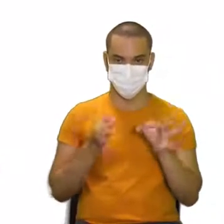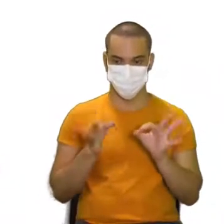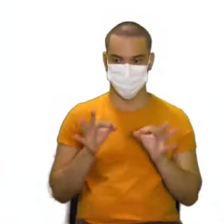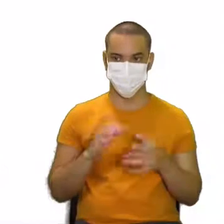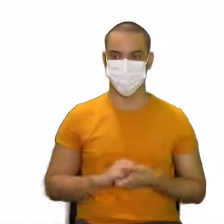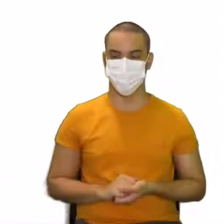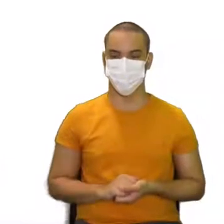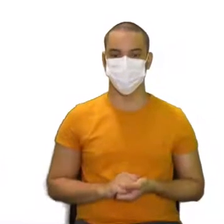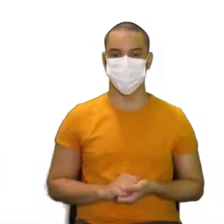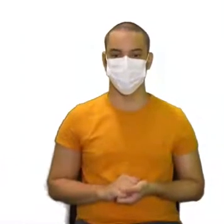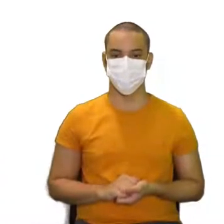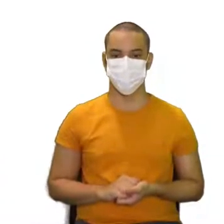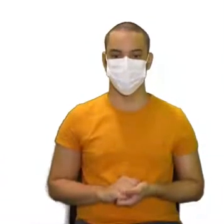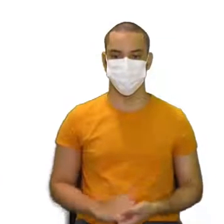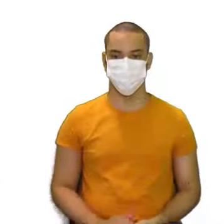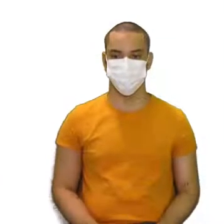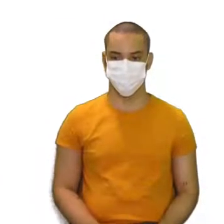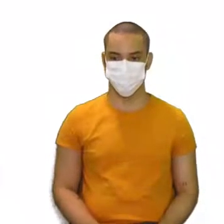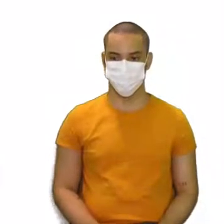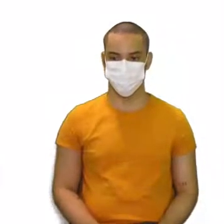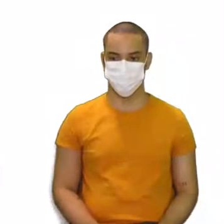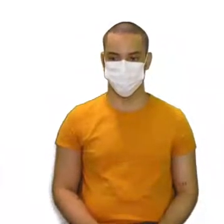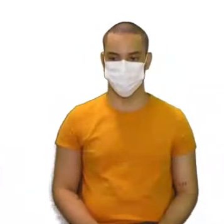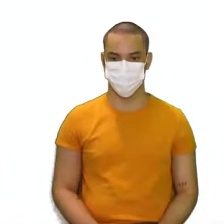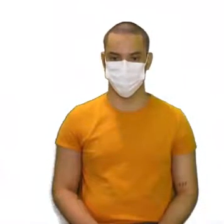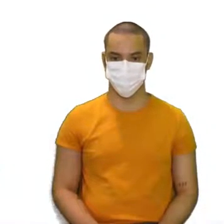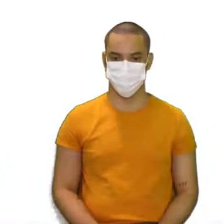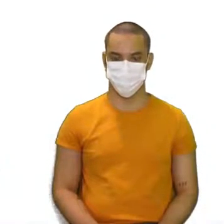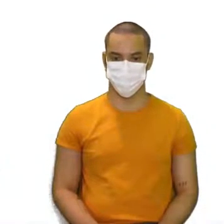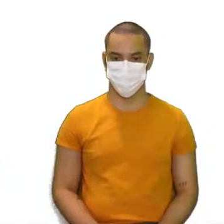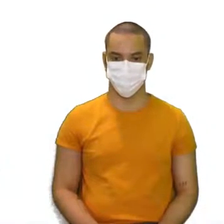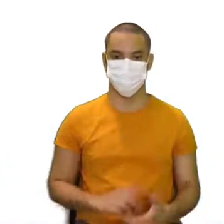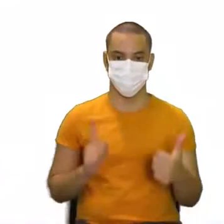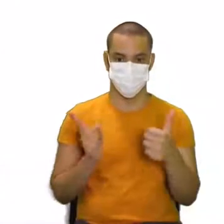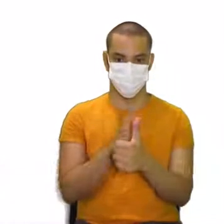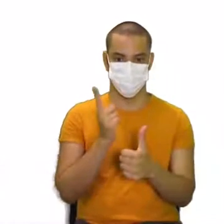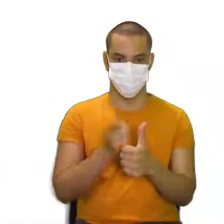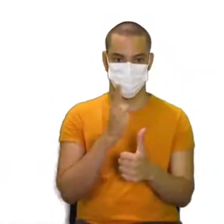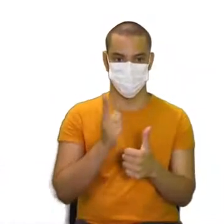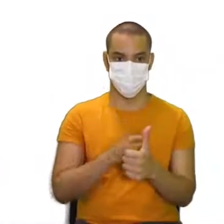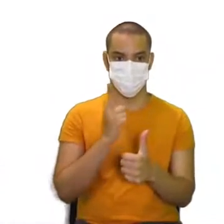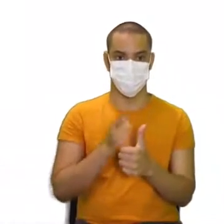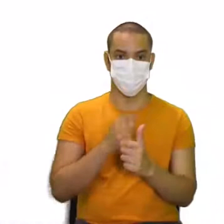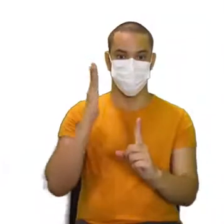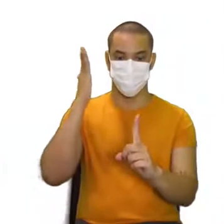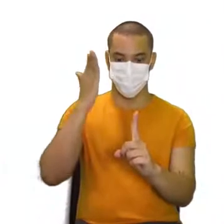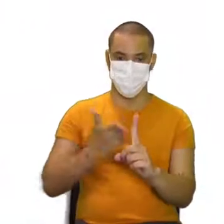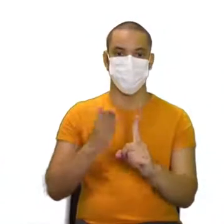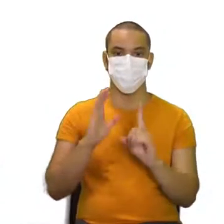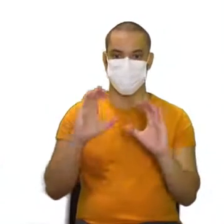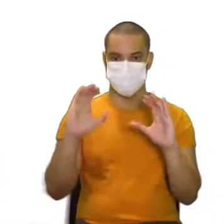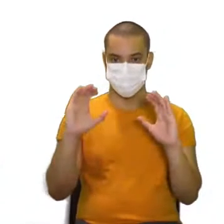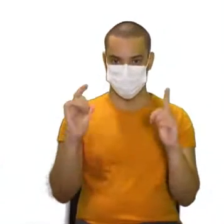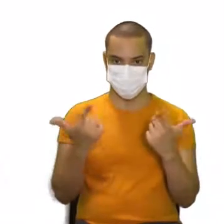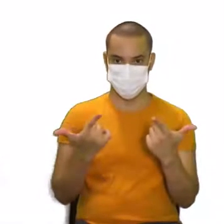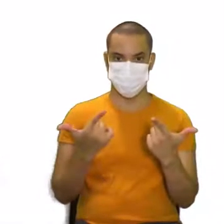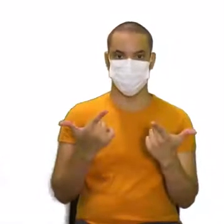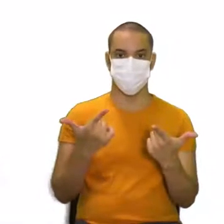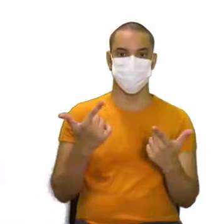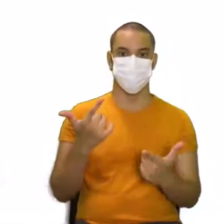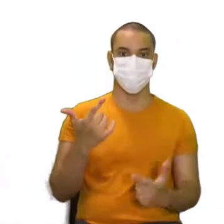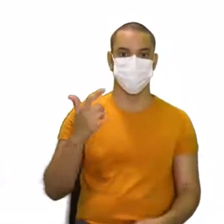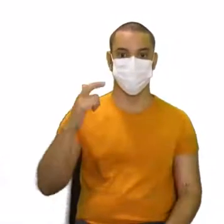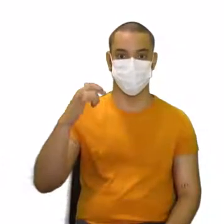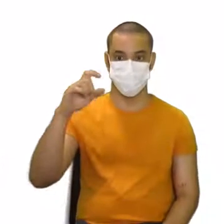então vamos ver lá primeiro direção perpendicular Lógico né ao plano XY